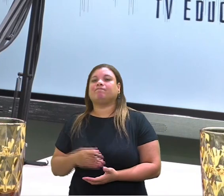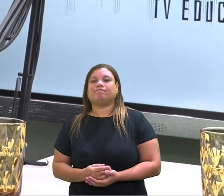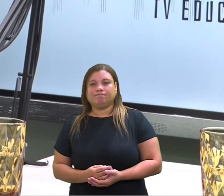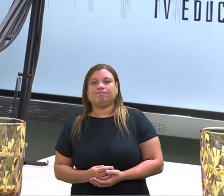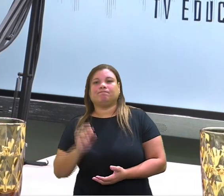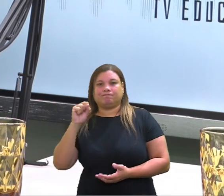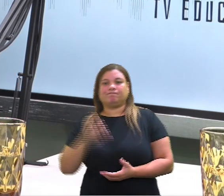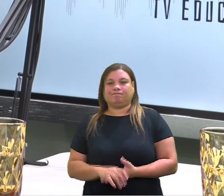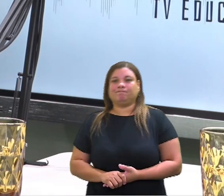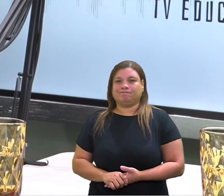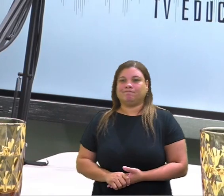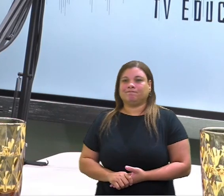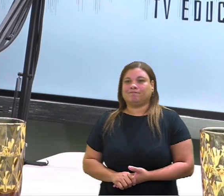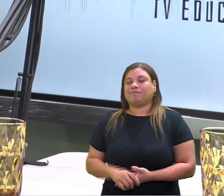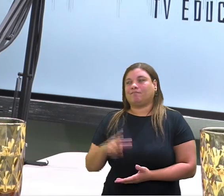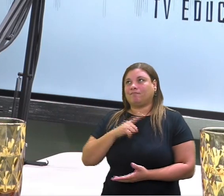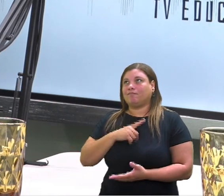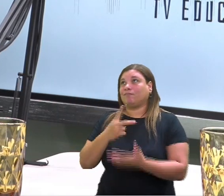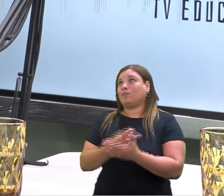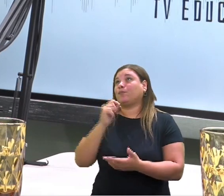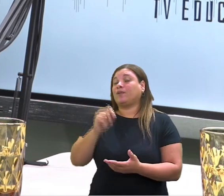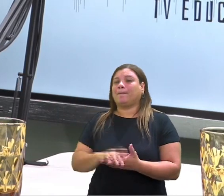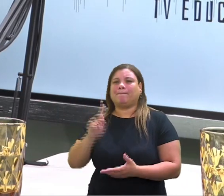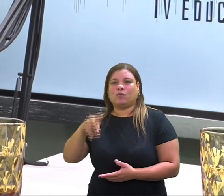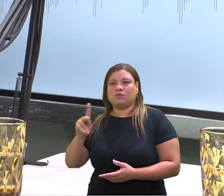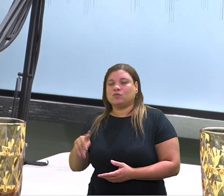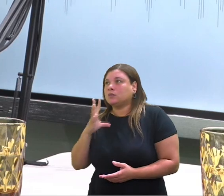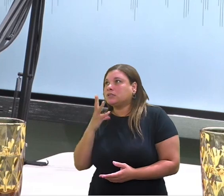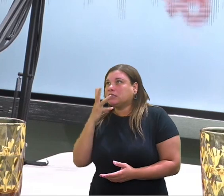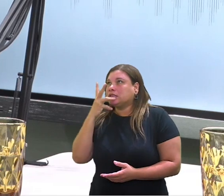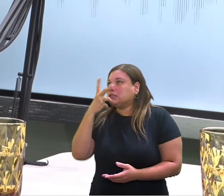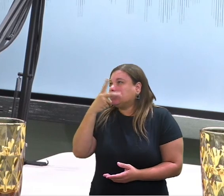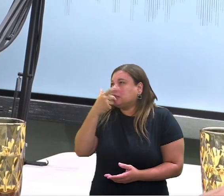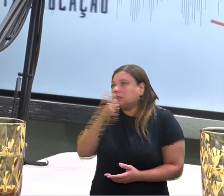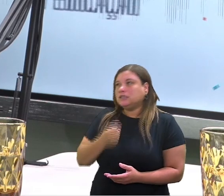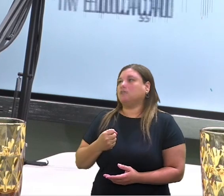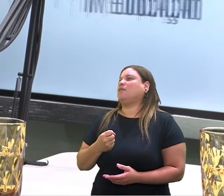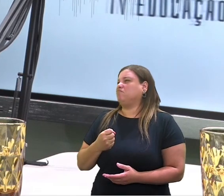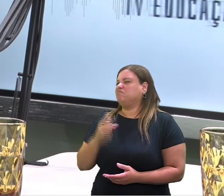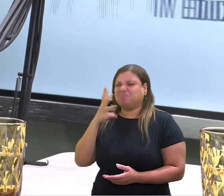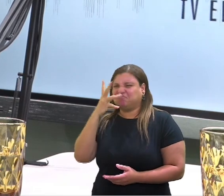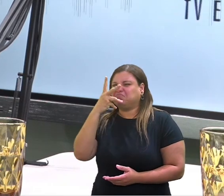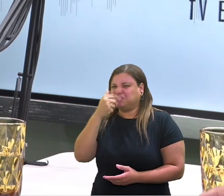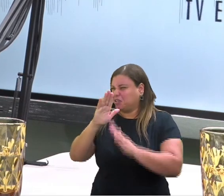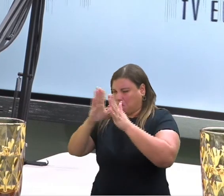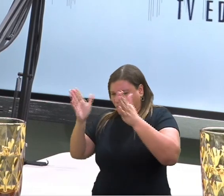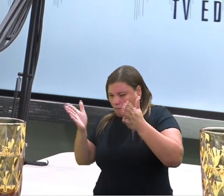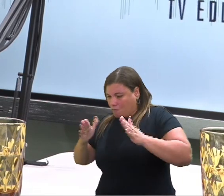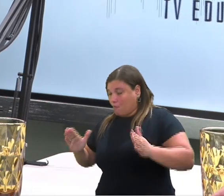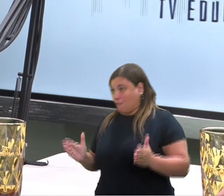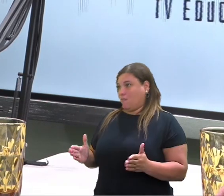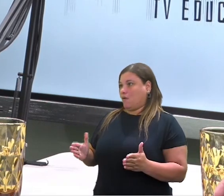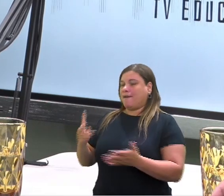bonita. Muito bonita a professora. E alguns alunos estavam desrespeitando essa professora. Falando coisas